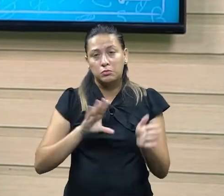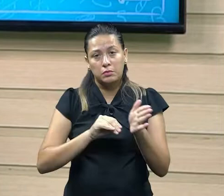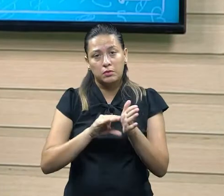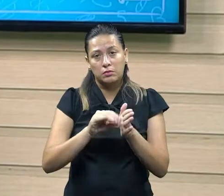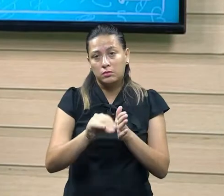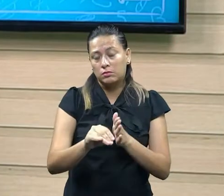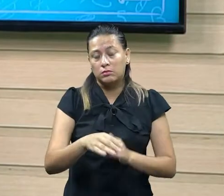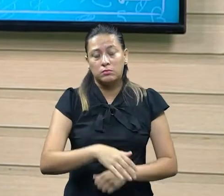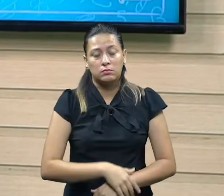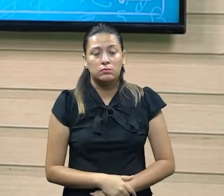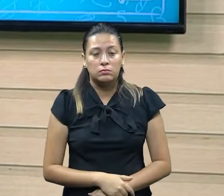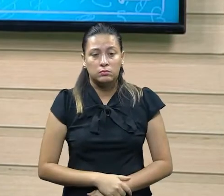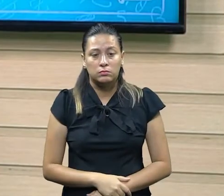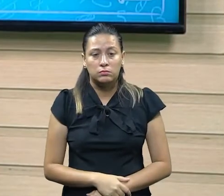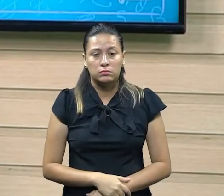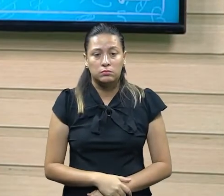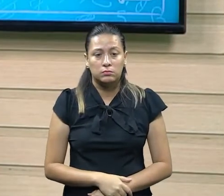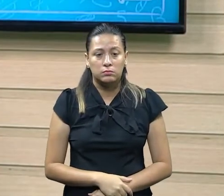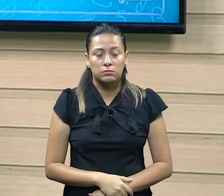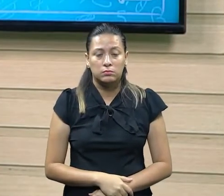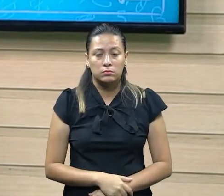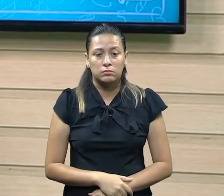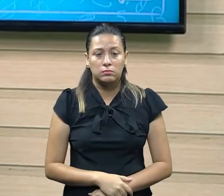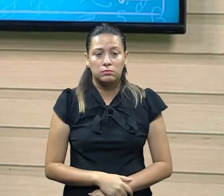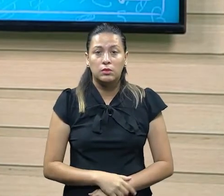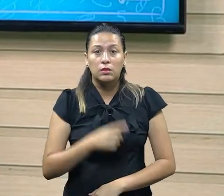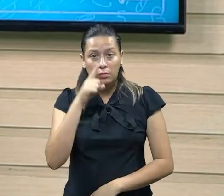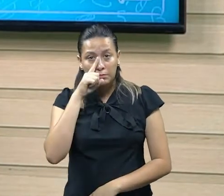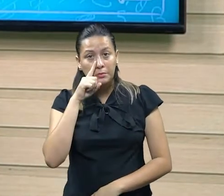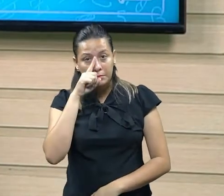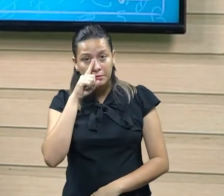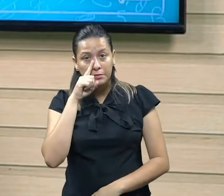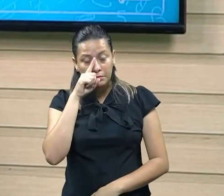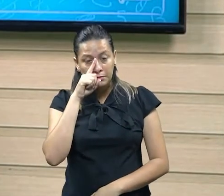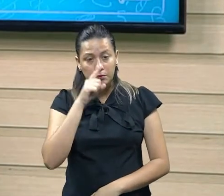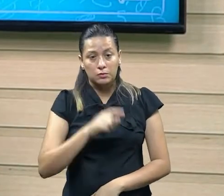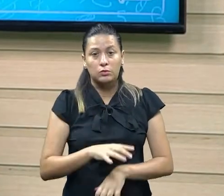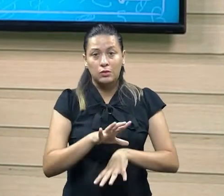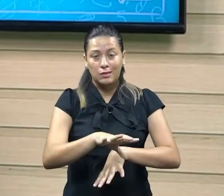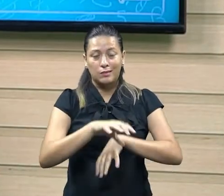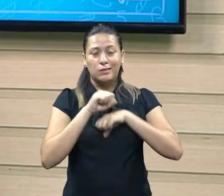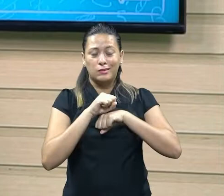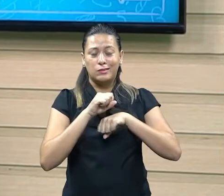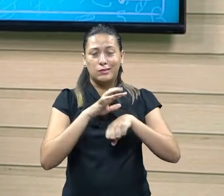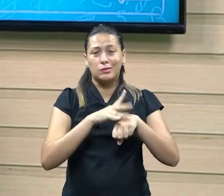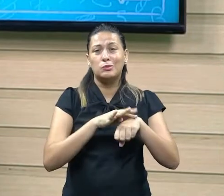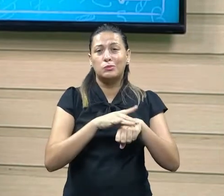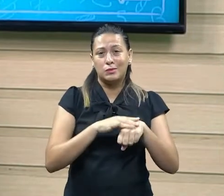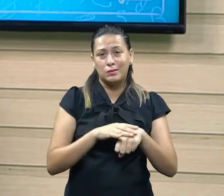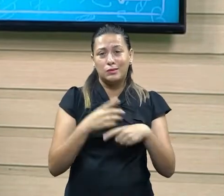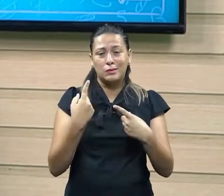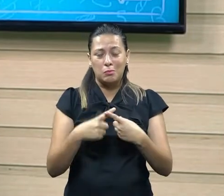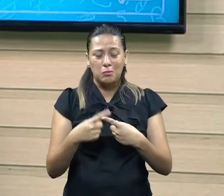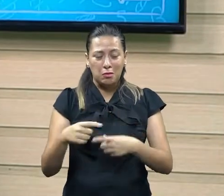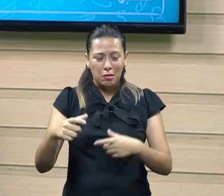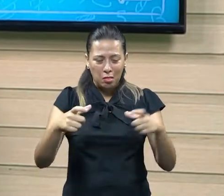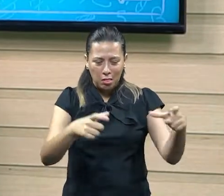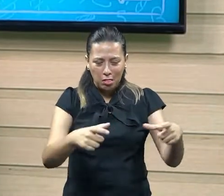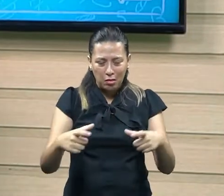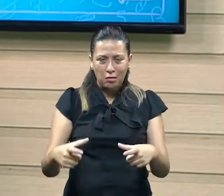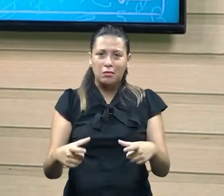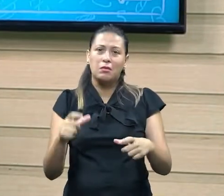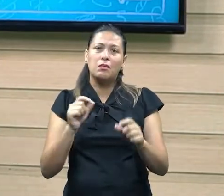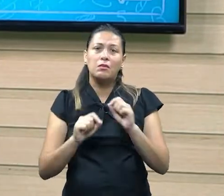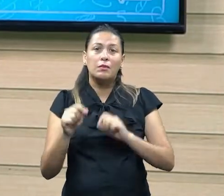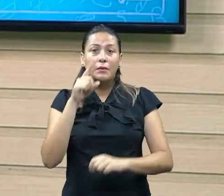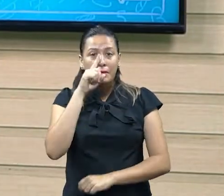bactérias, protozoários. Tá? Esses riscos de adquirir uma doença por conta do ambiente são chamados de